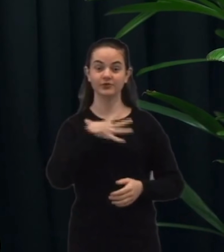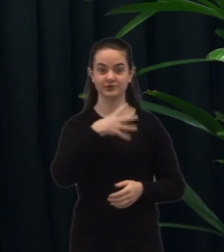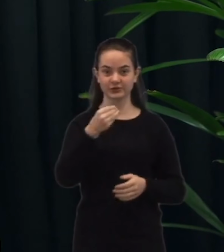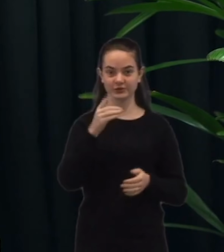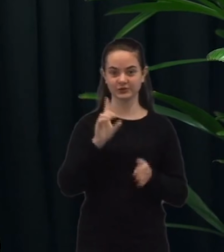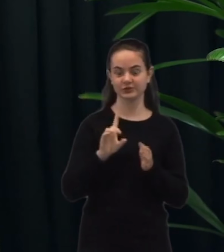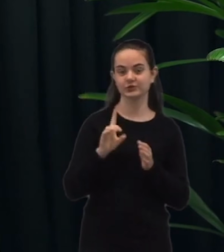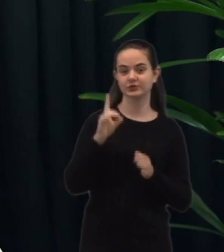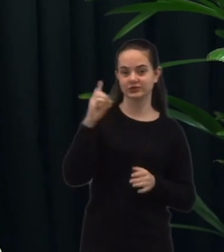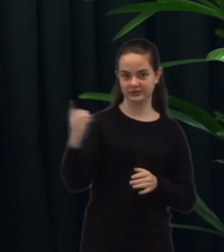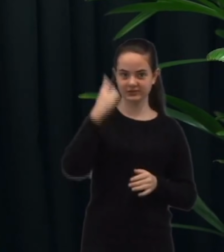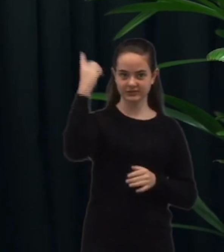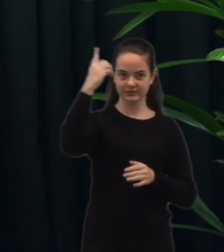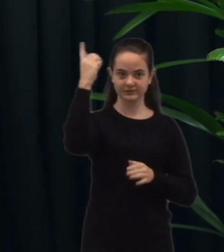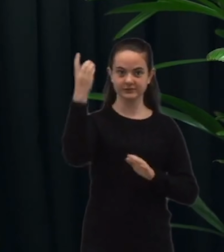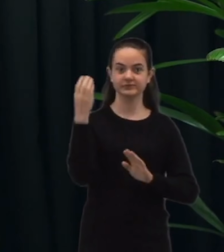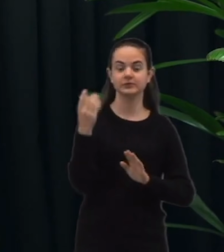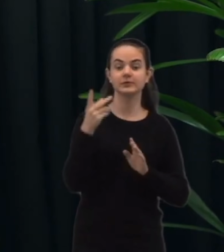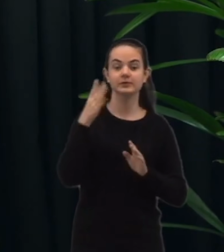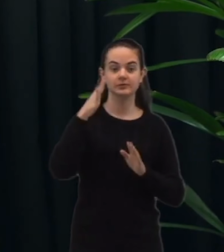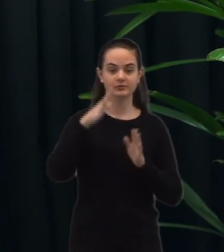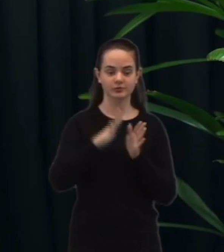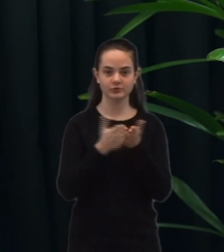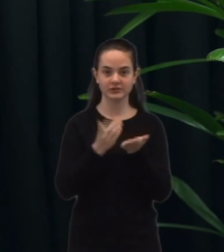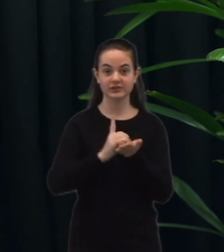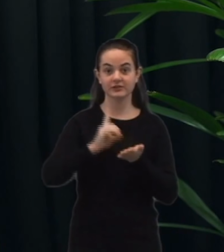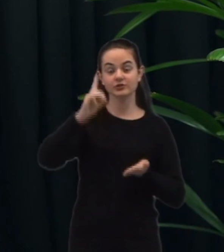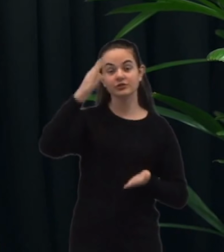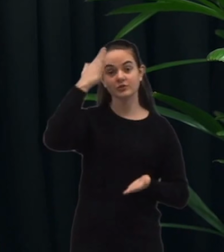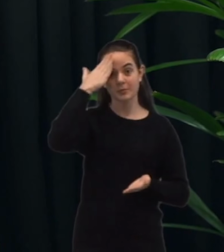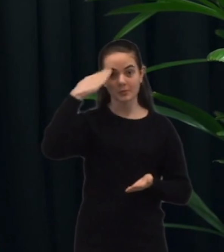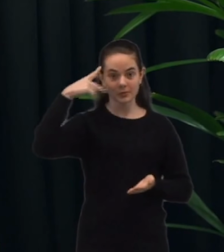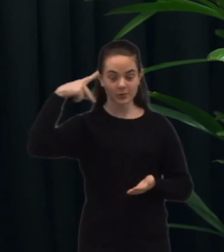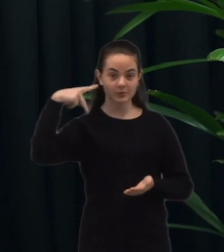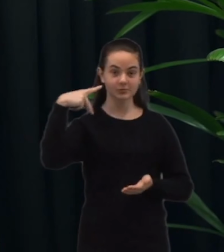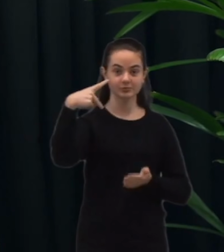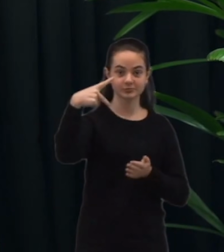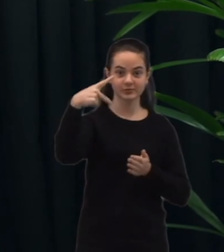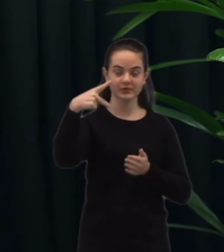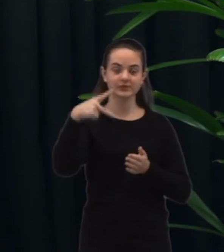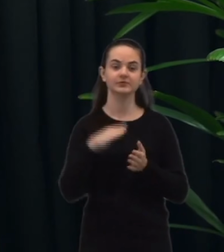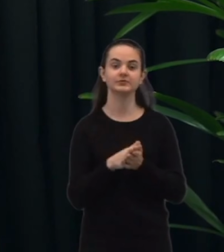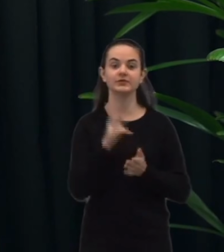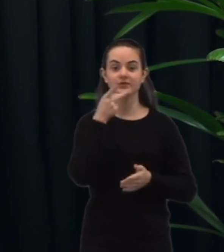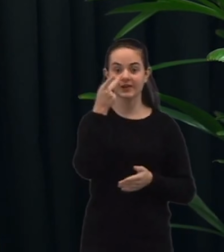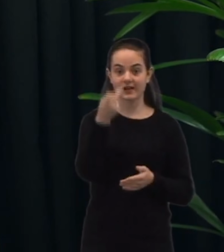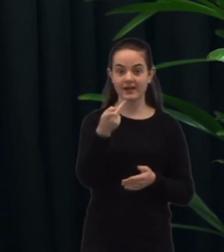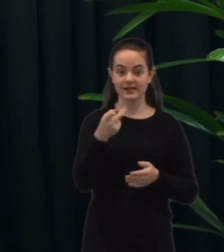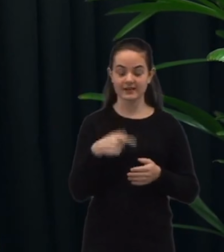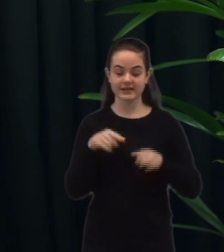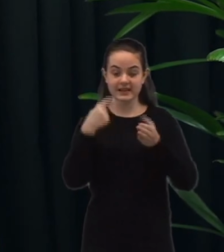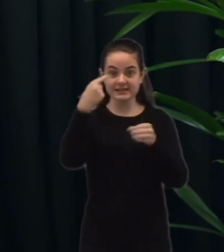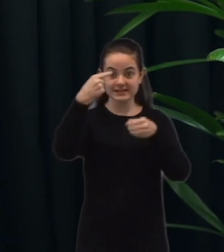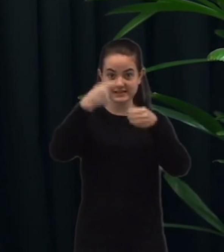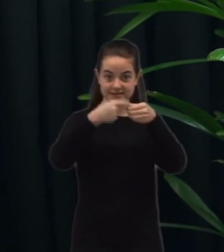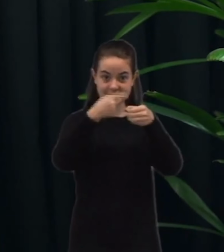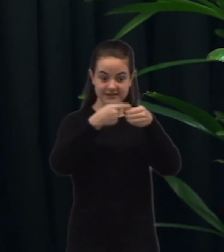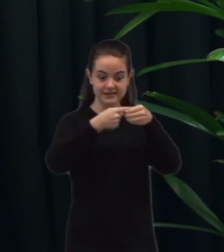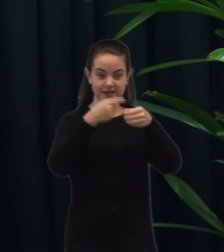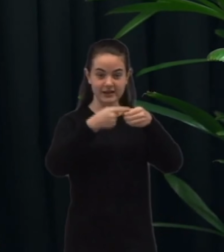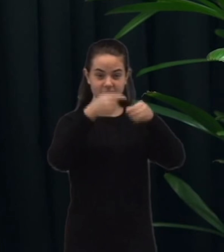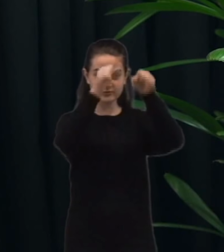de Provérbios 25, 28, que assim como uma cidade que tem seus muros derrubados, assim também